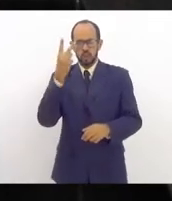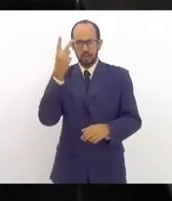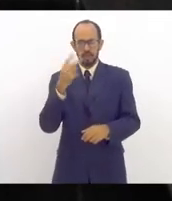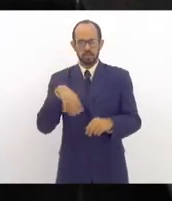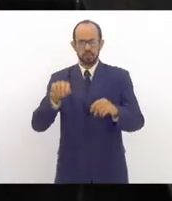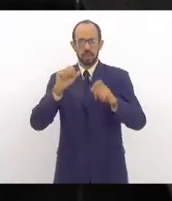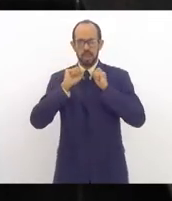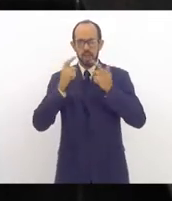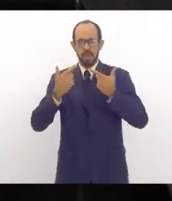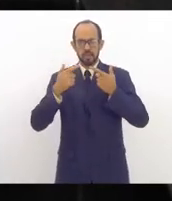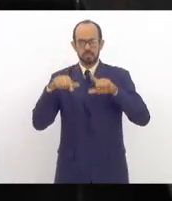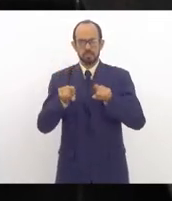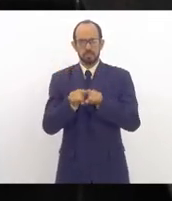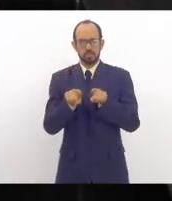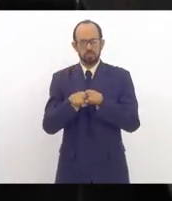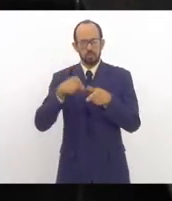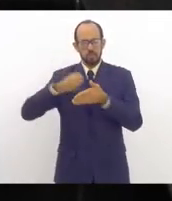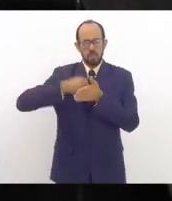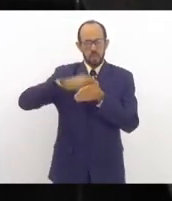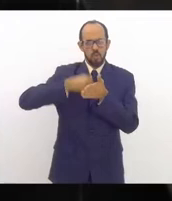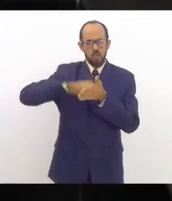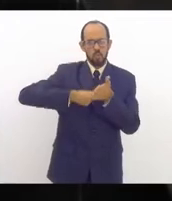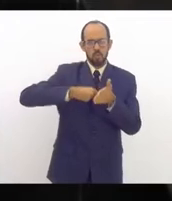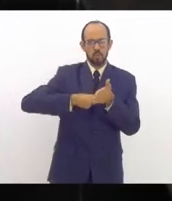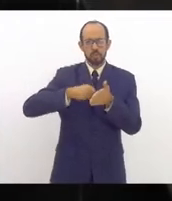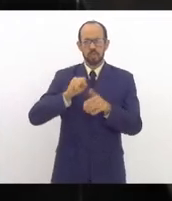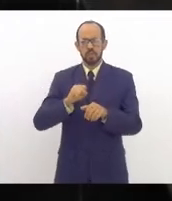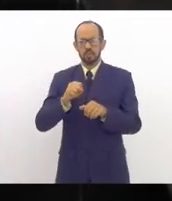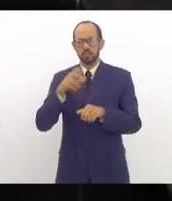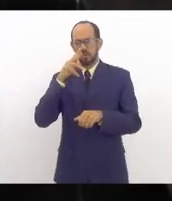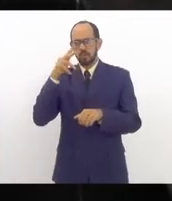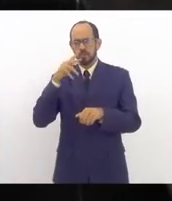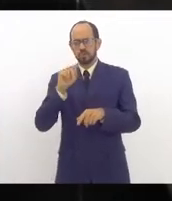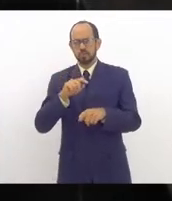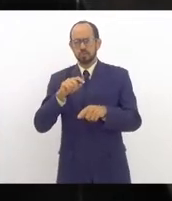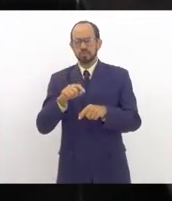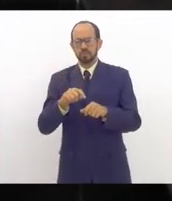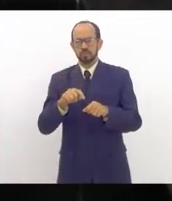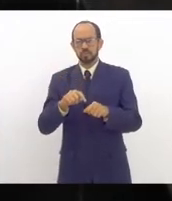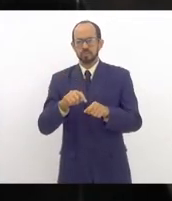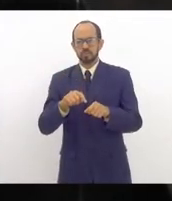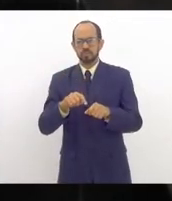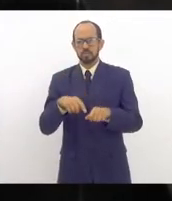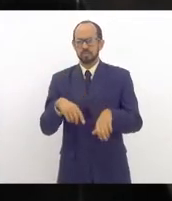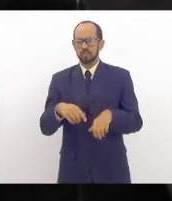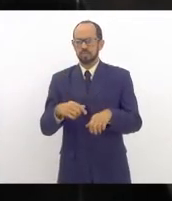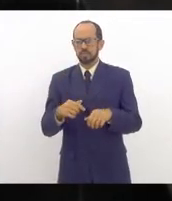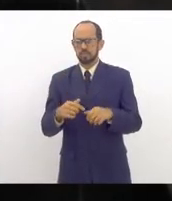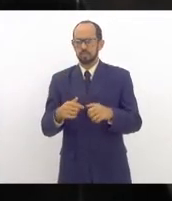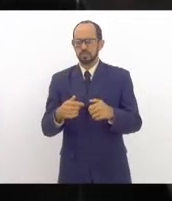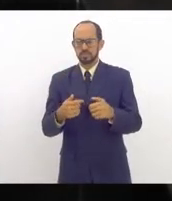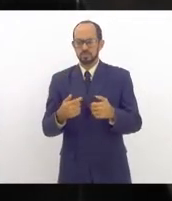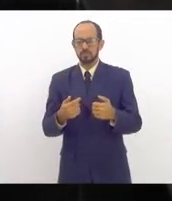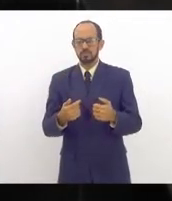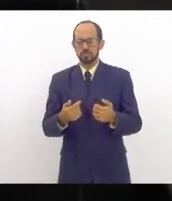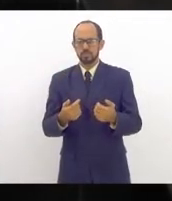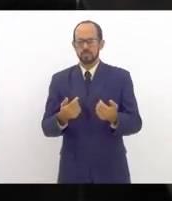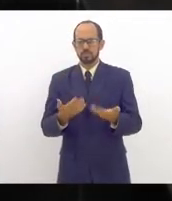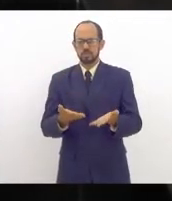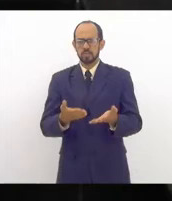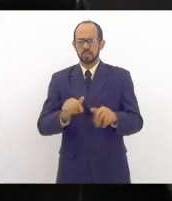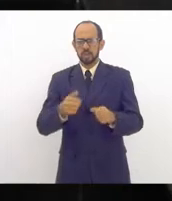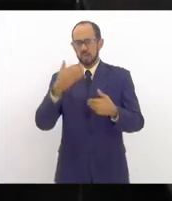foi uma luta intensa ao longo de duas semanas que combinou com esse acordo hoje que a gente sai daqui muito satisfeito